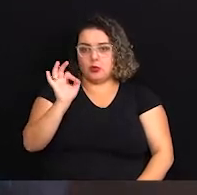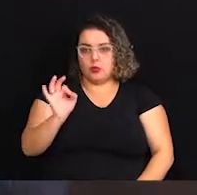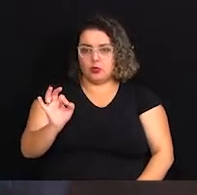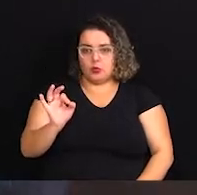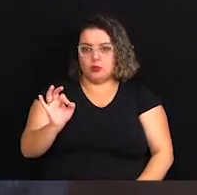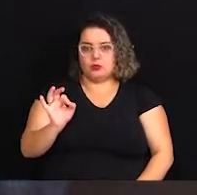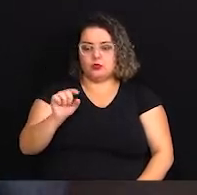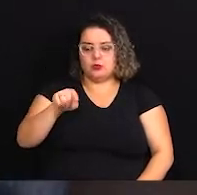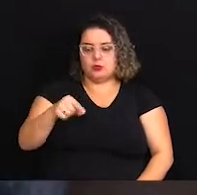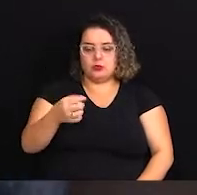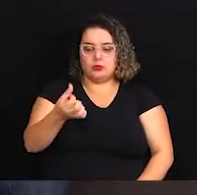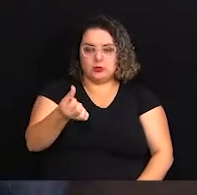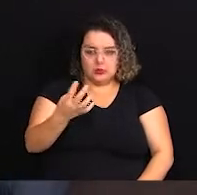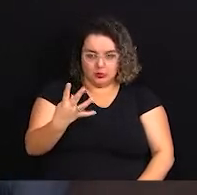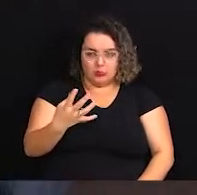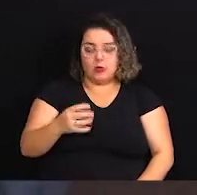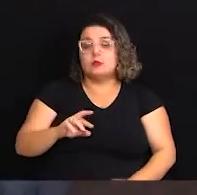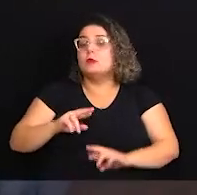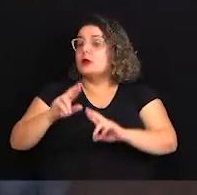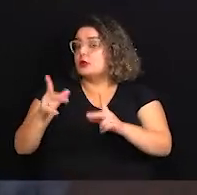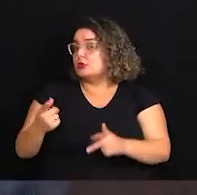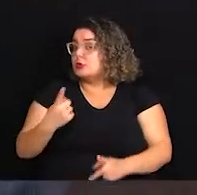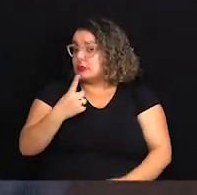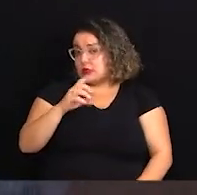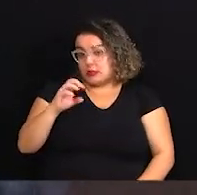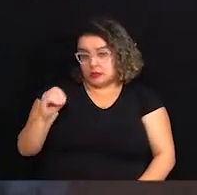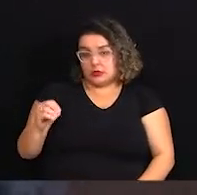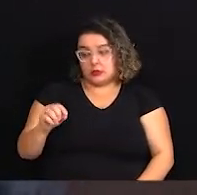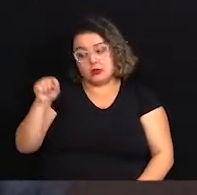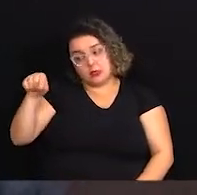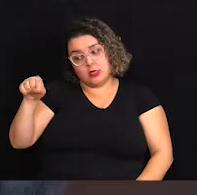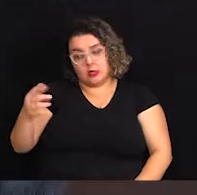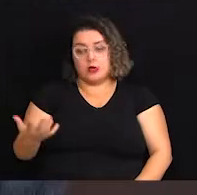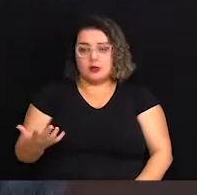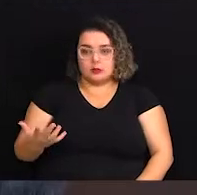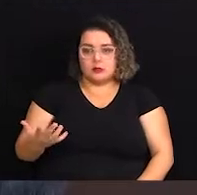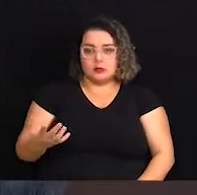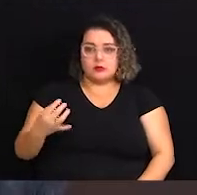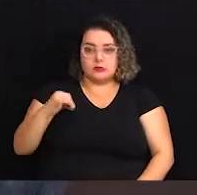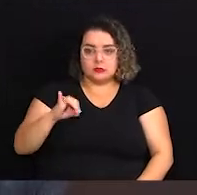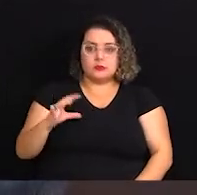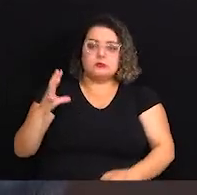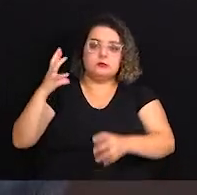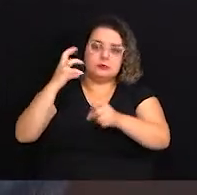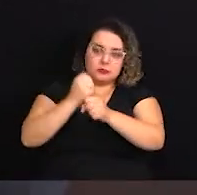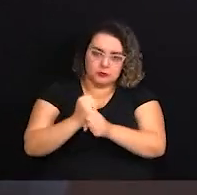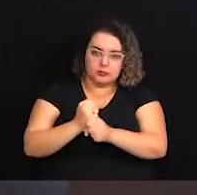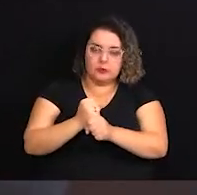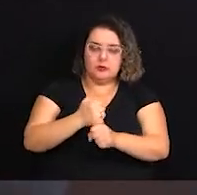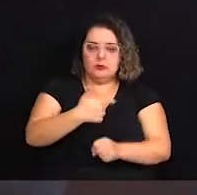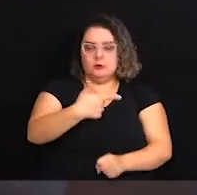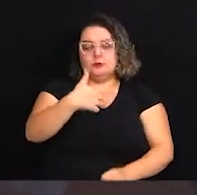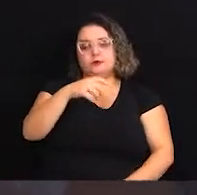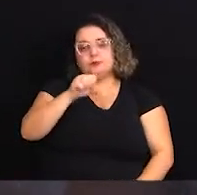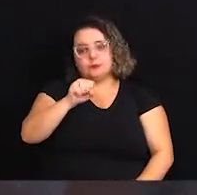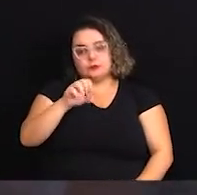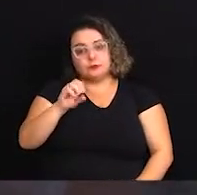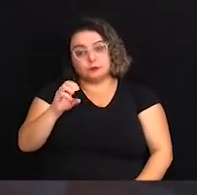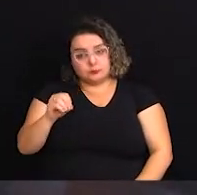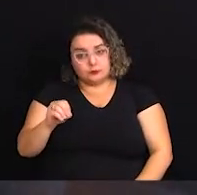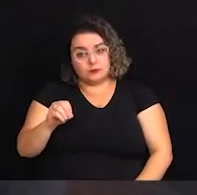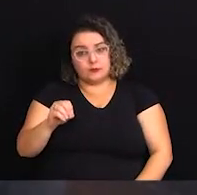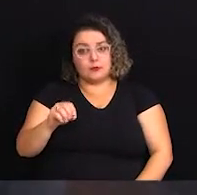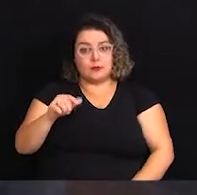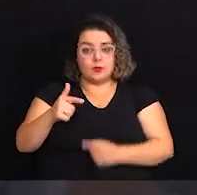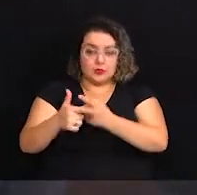61,64%. A diferença para o 100% é do segundo familiar. Se eu fizer o mesmo cálculo, 2.800 dividido por